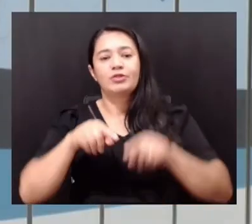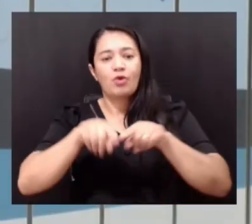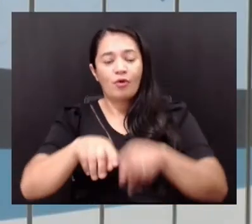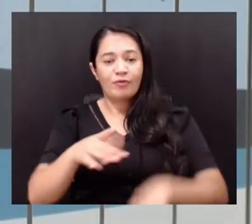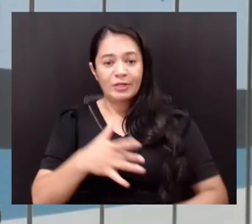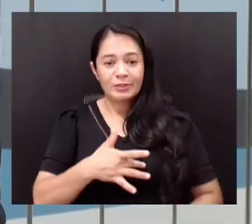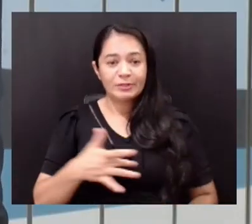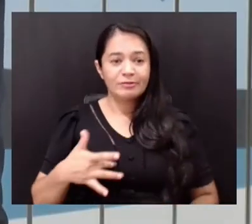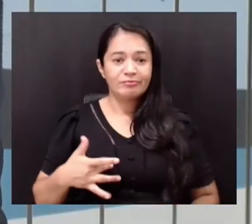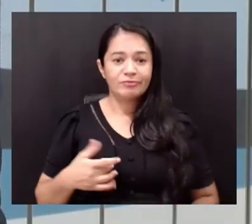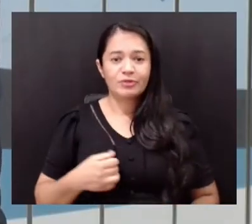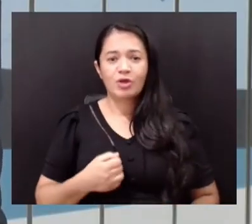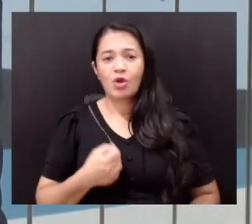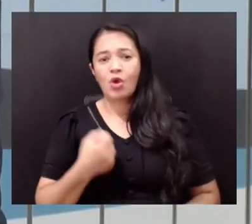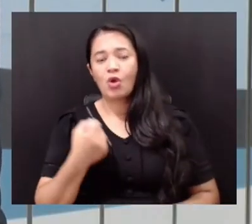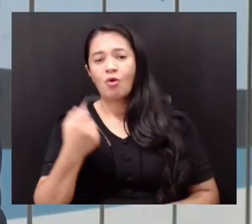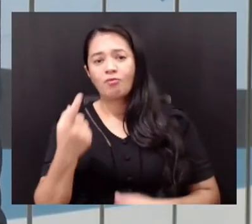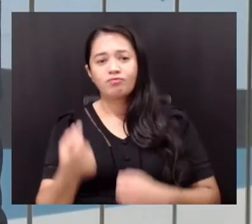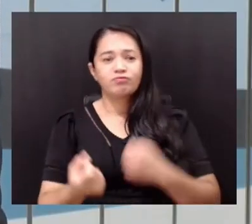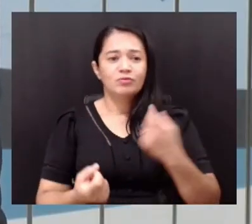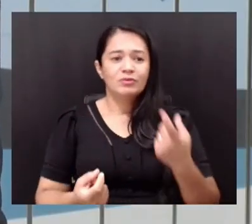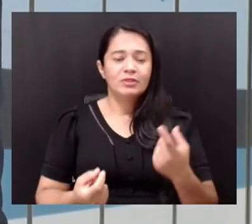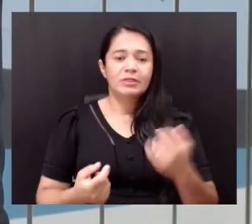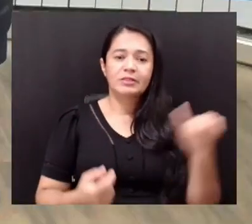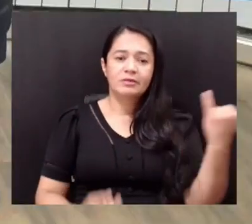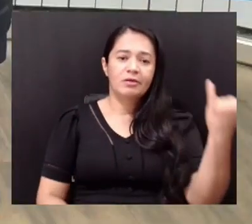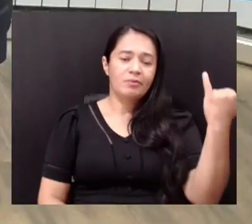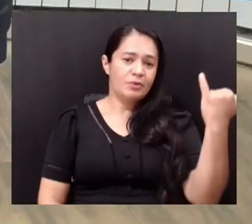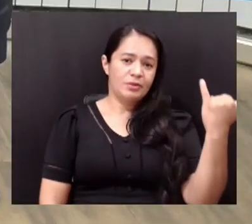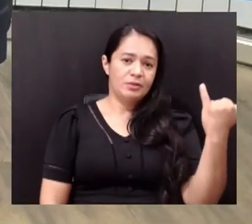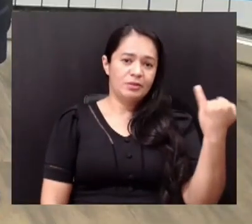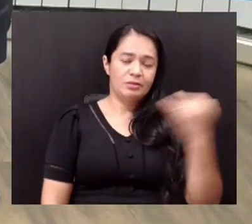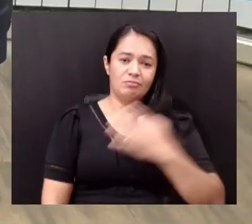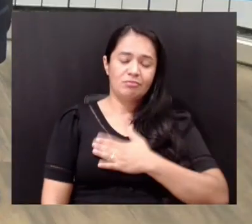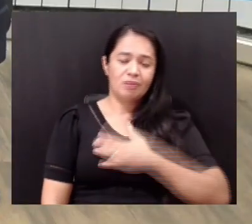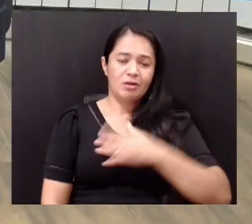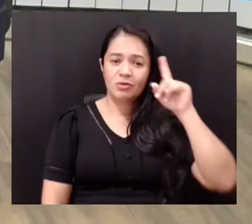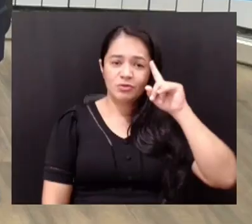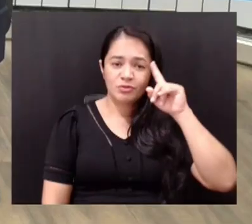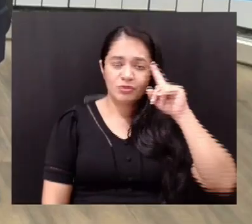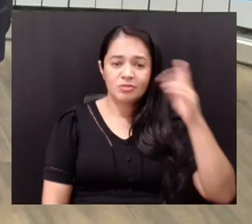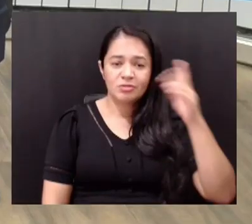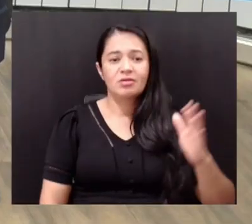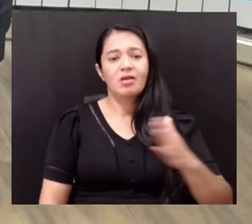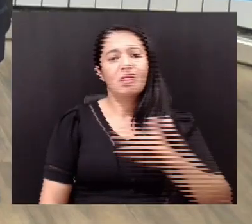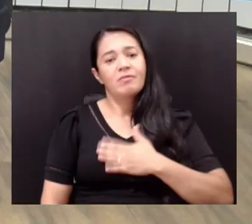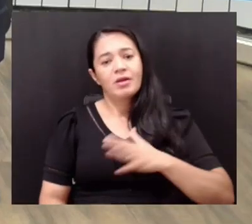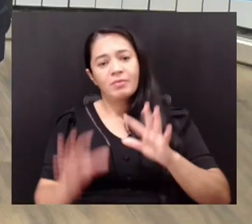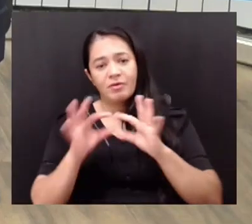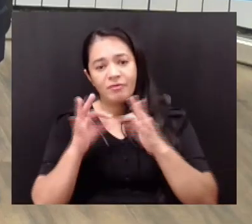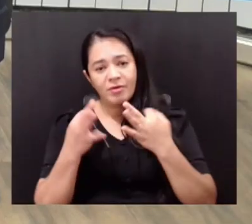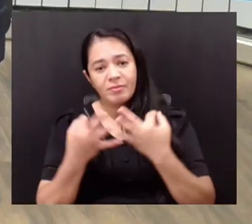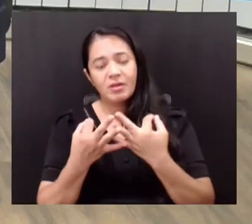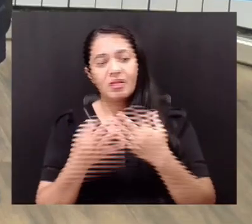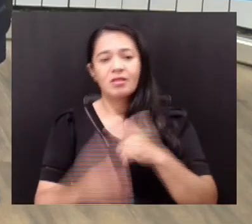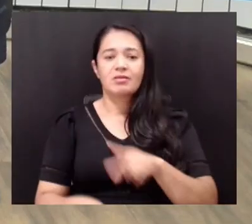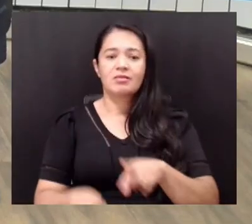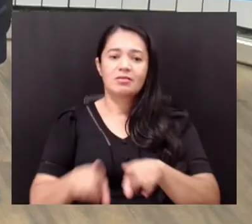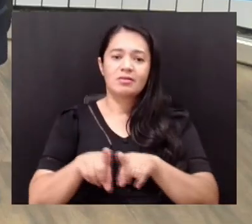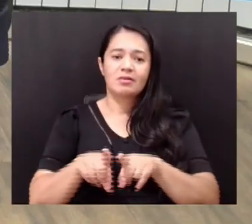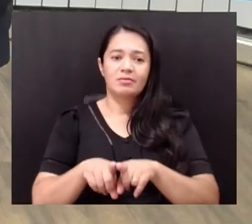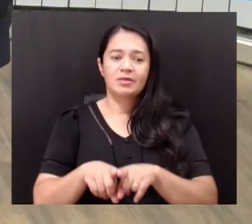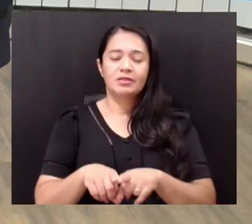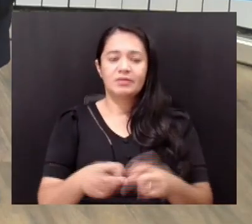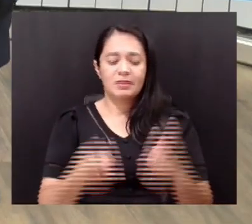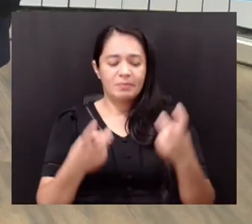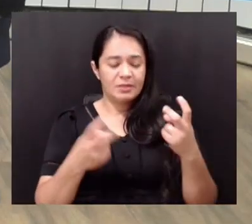aspectos esses que são importantes para o meu dia a dia e para a minha família. Então você vê aquele trabalhador que pode ser